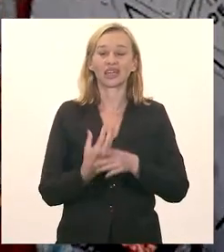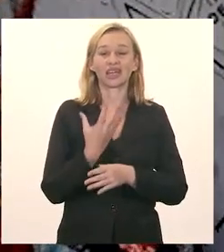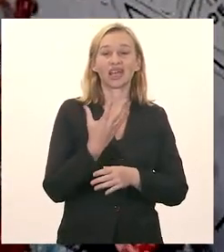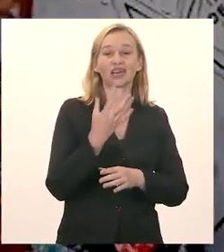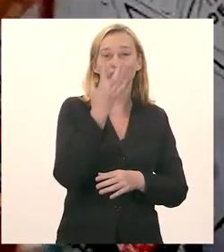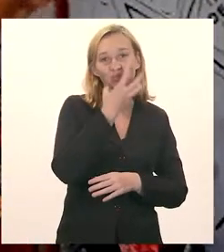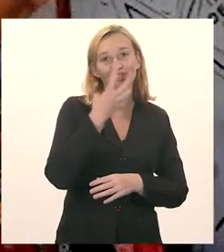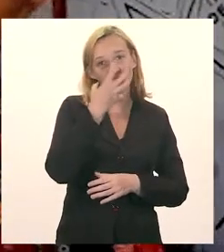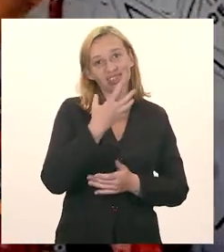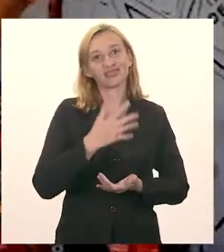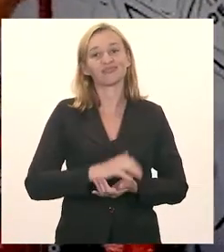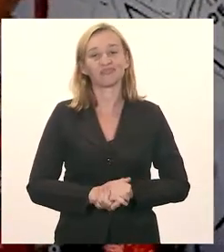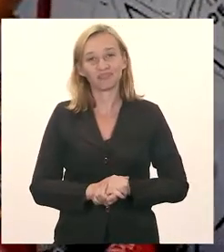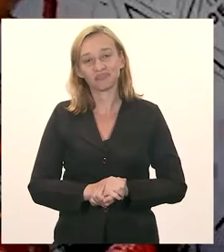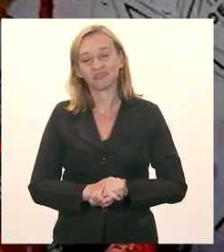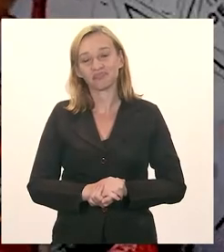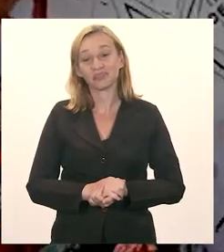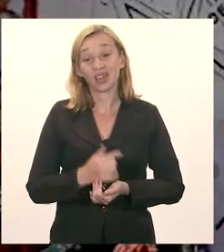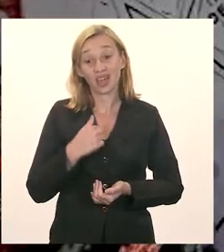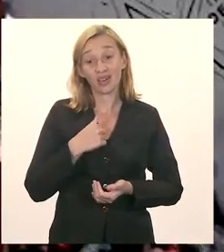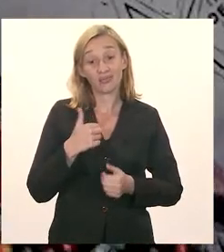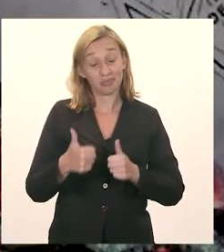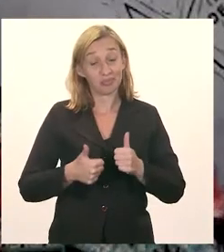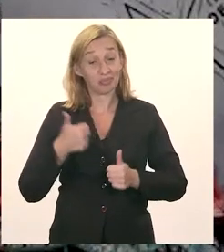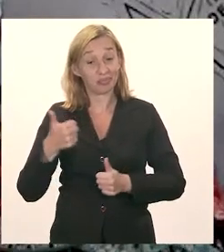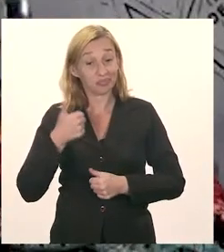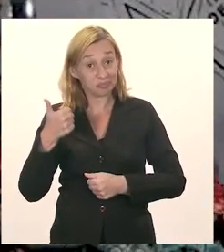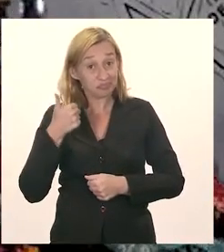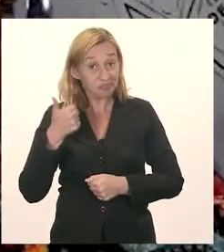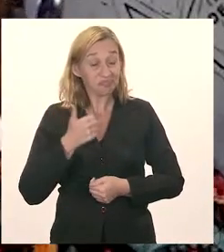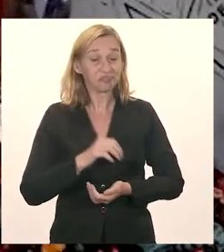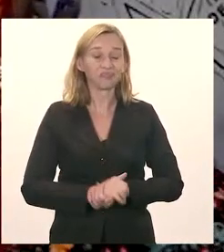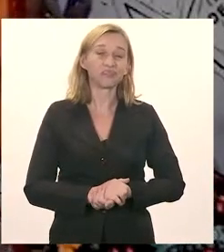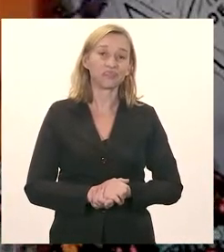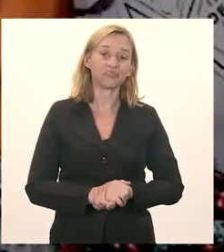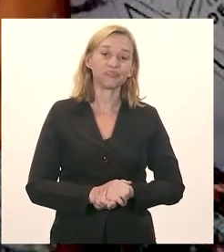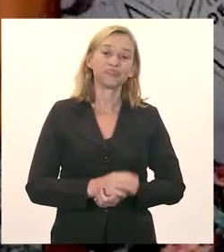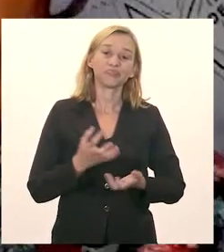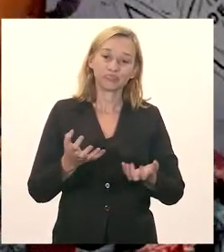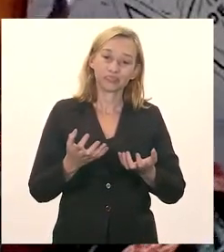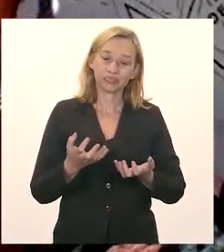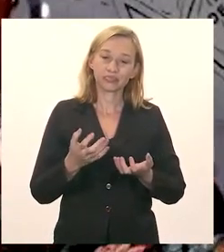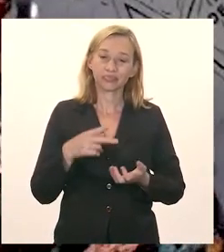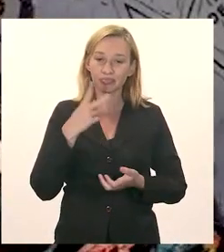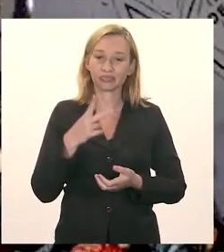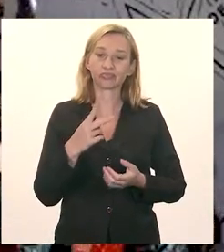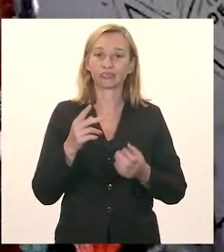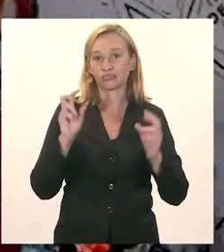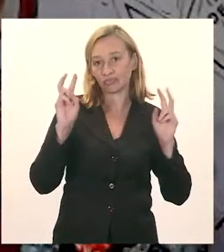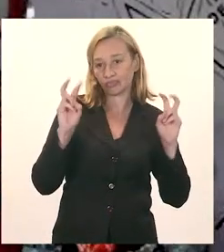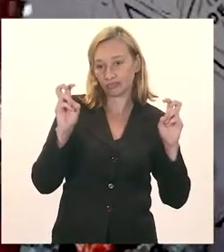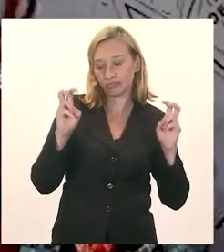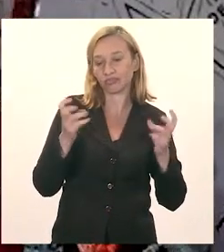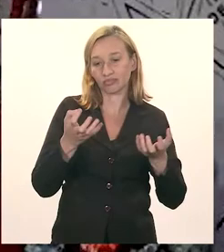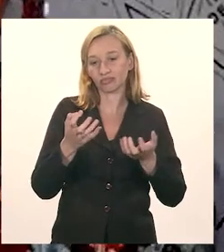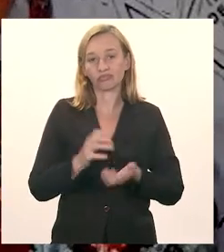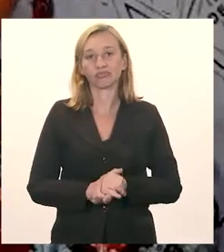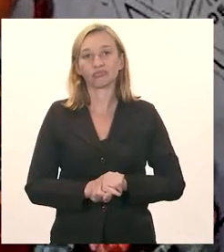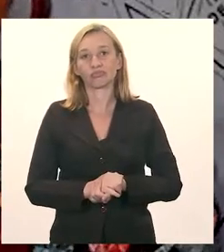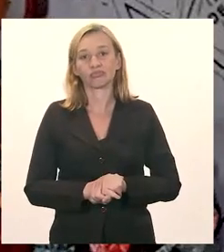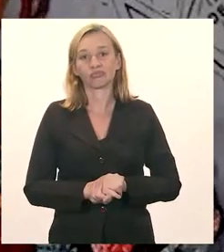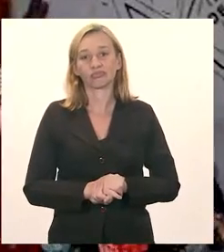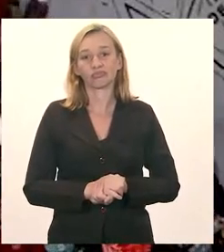compor. Com o tempo, eu comecei a aprimorar isso. E quando eu quero falar sobre alguma questão, algum